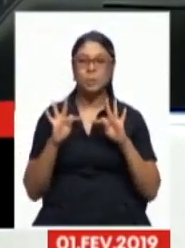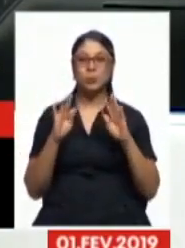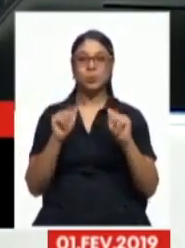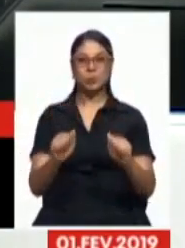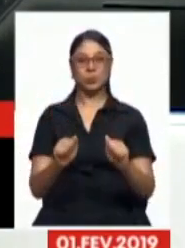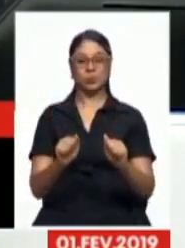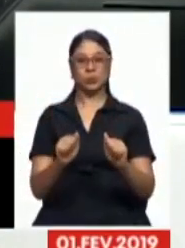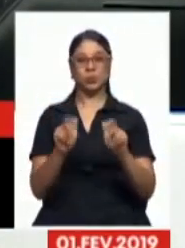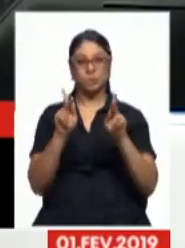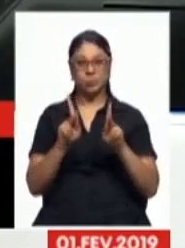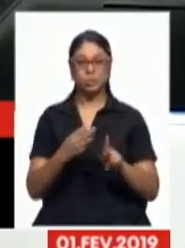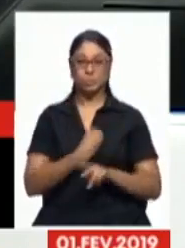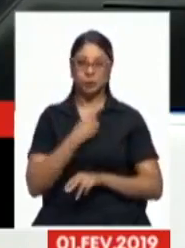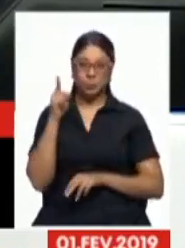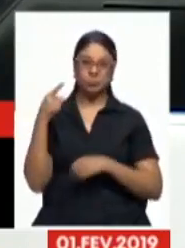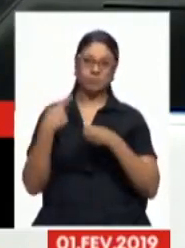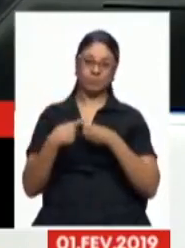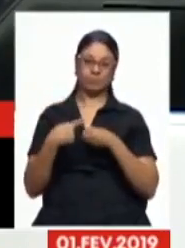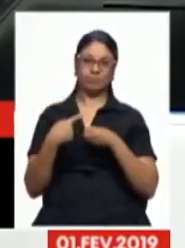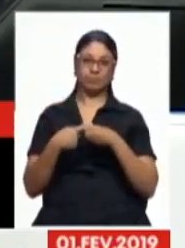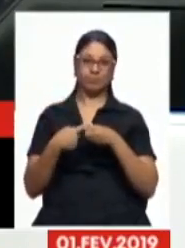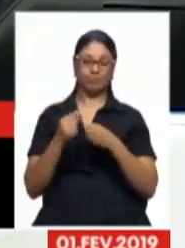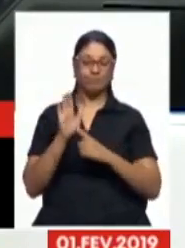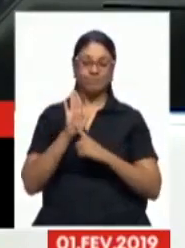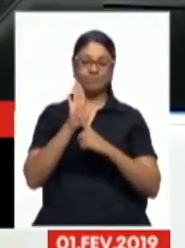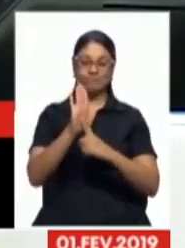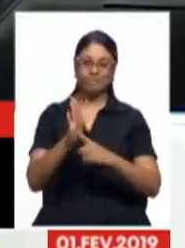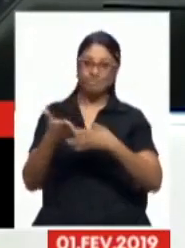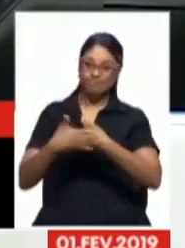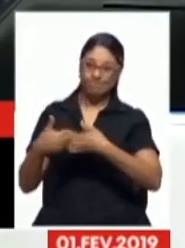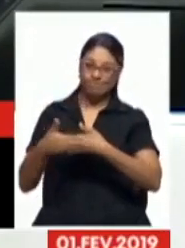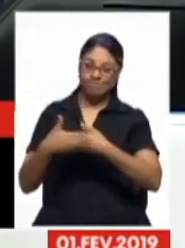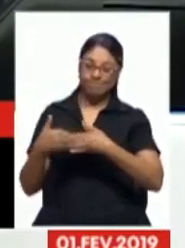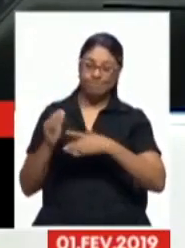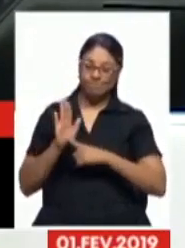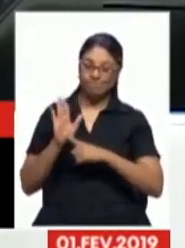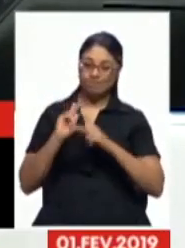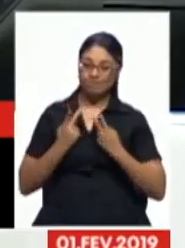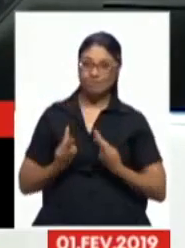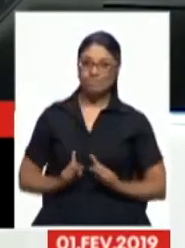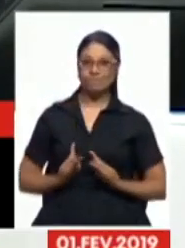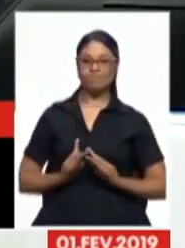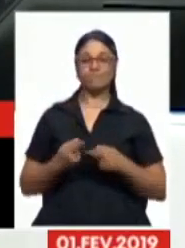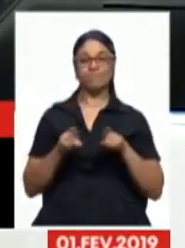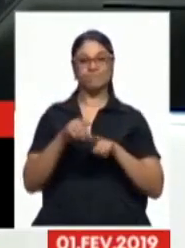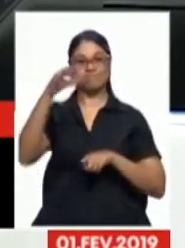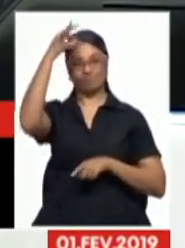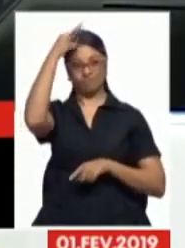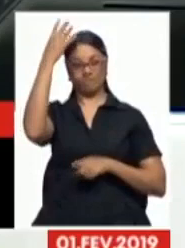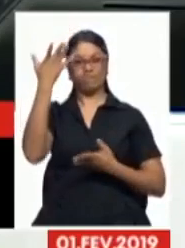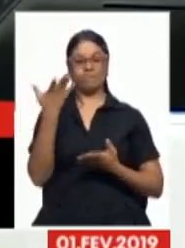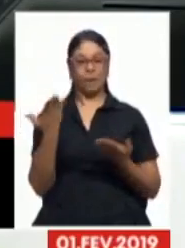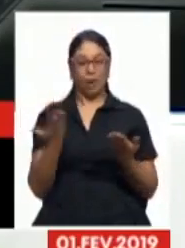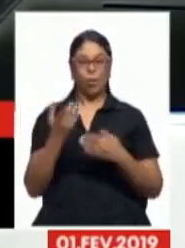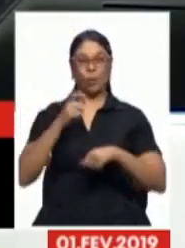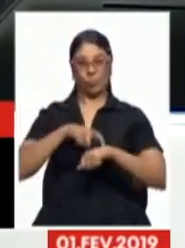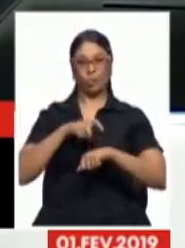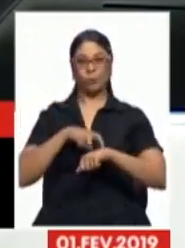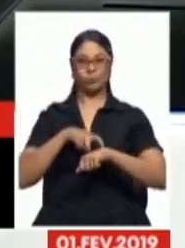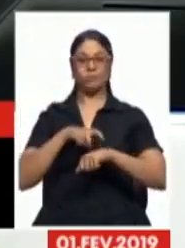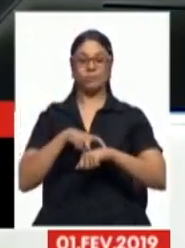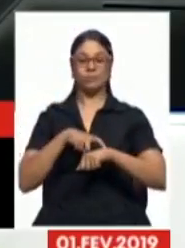de Brumadinho, a solidariedade humana e espiritual que o momento pede